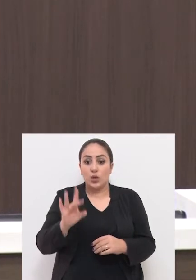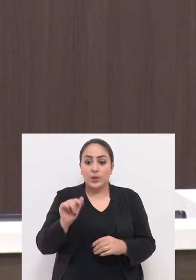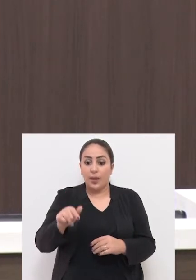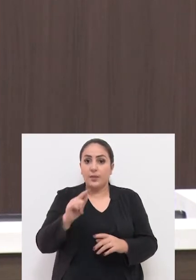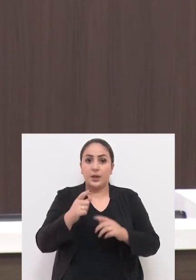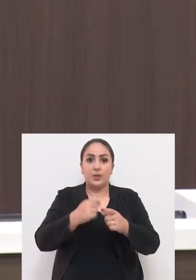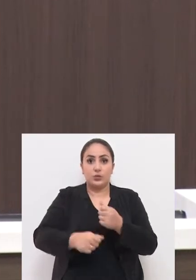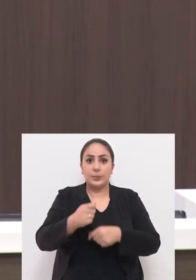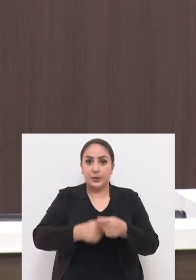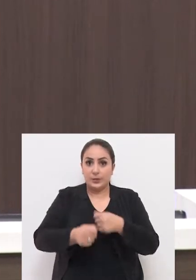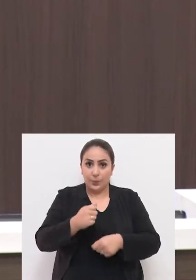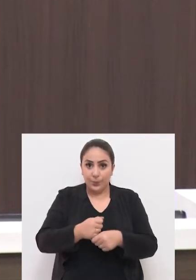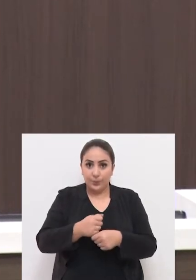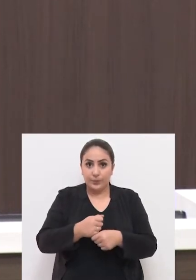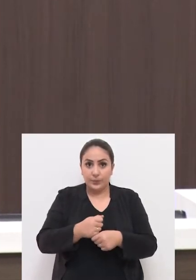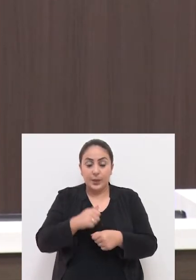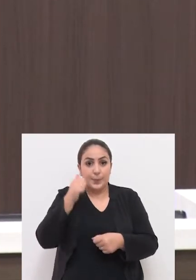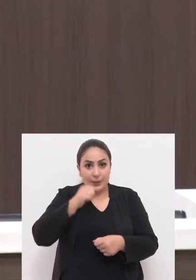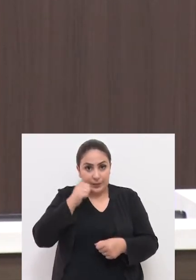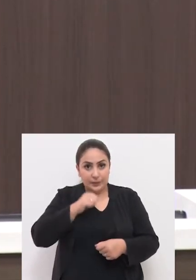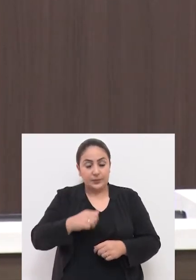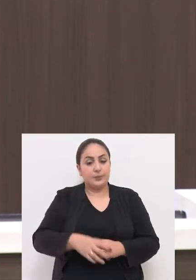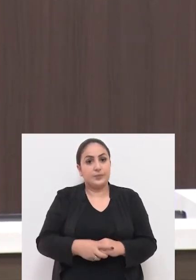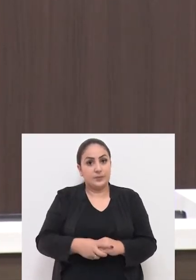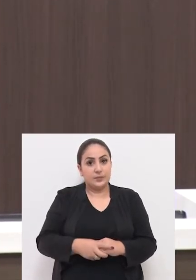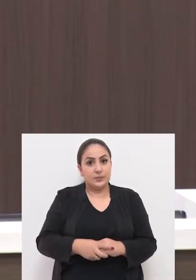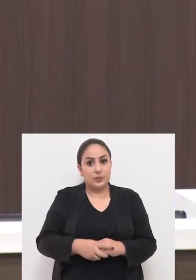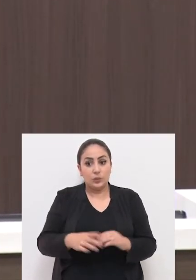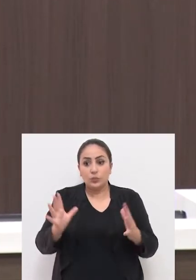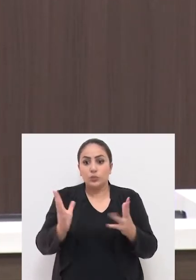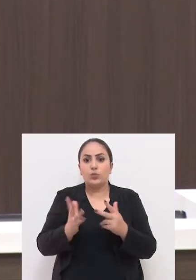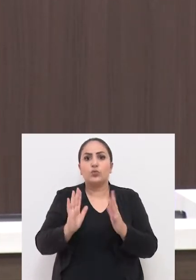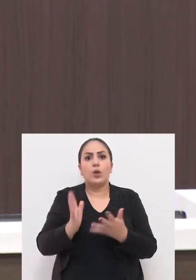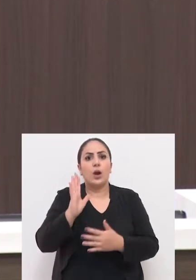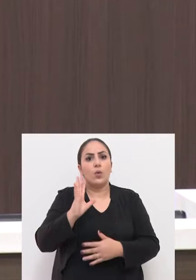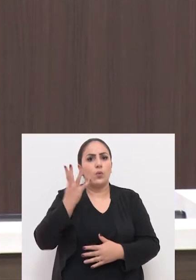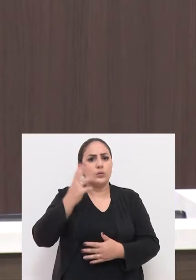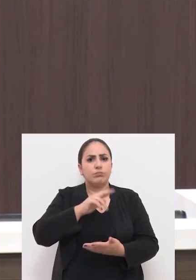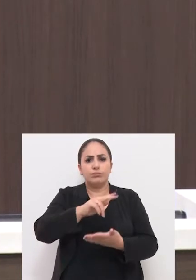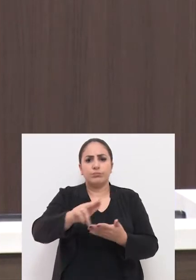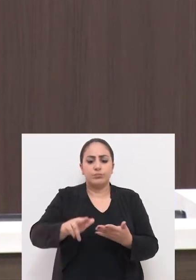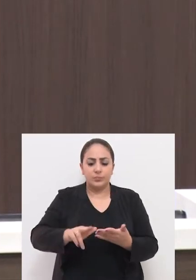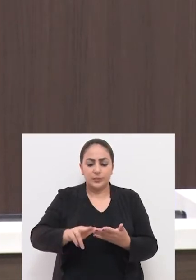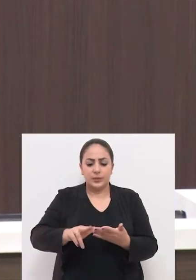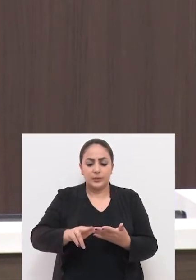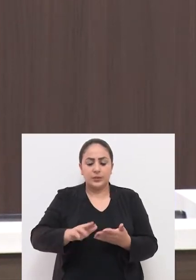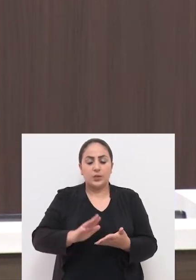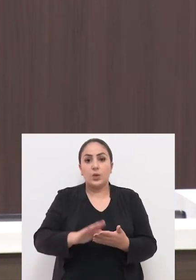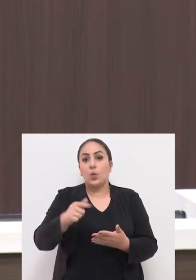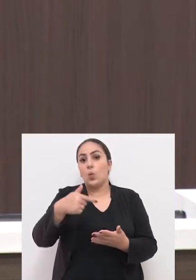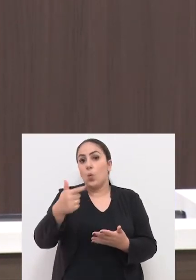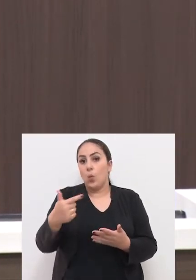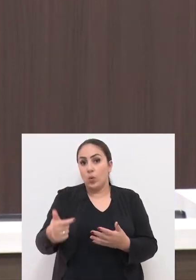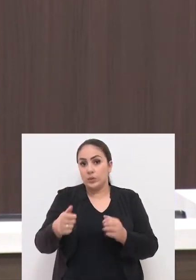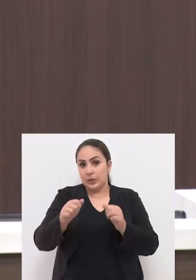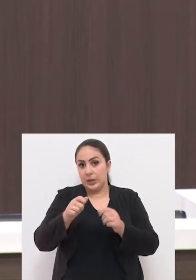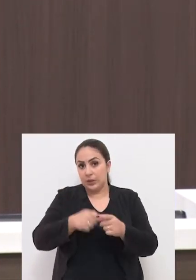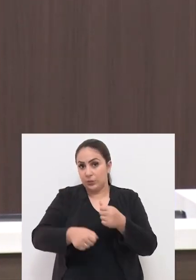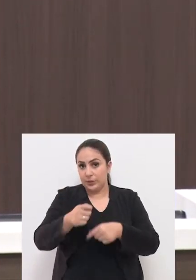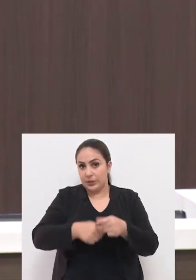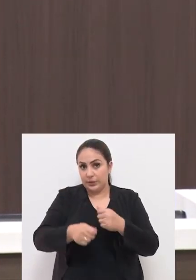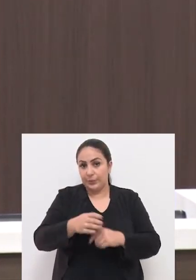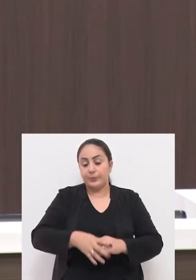E não é desta administração, meninas. Já ocorreram episódios